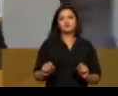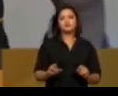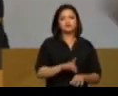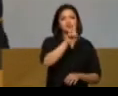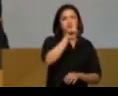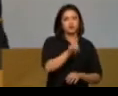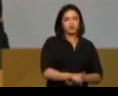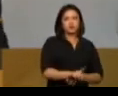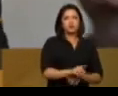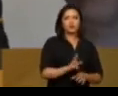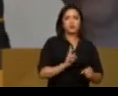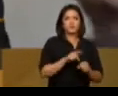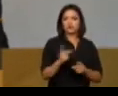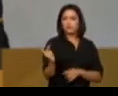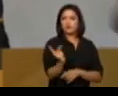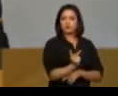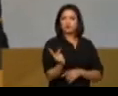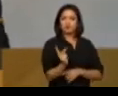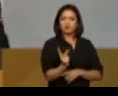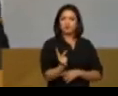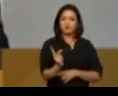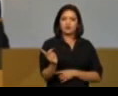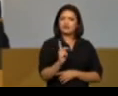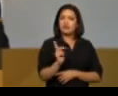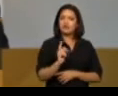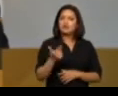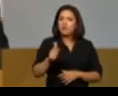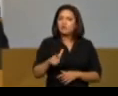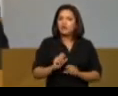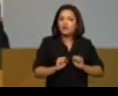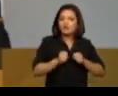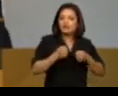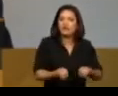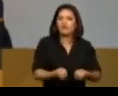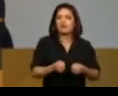também furtou-se da sua obrigação de defender a companhia.